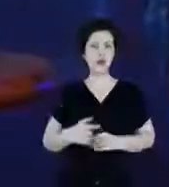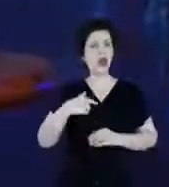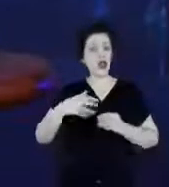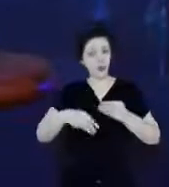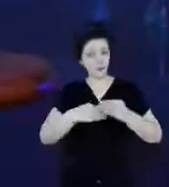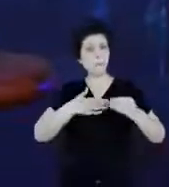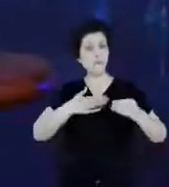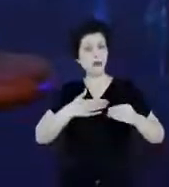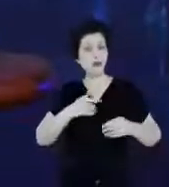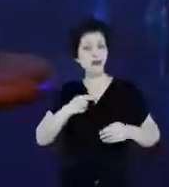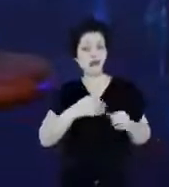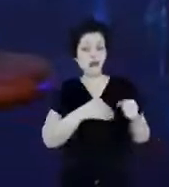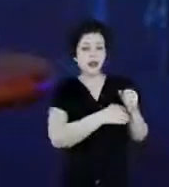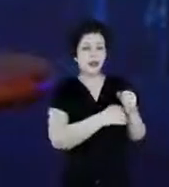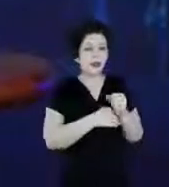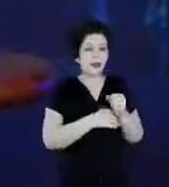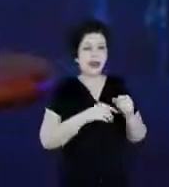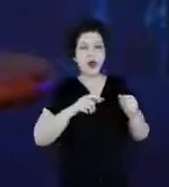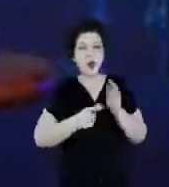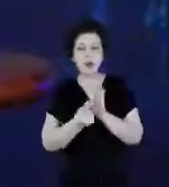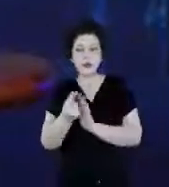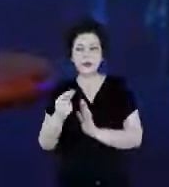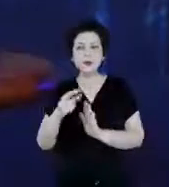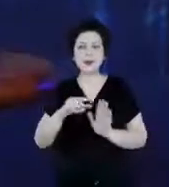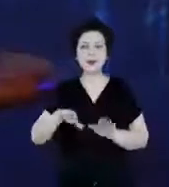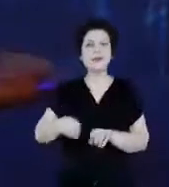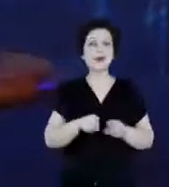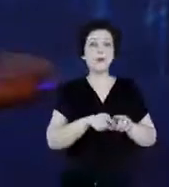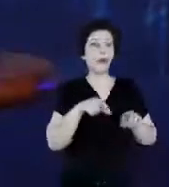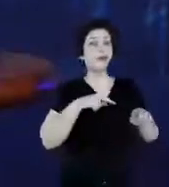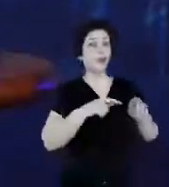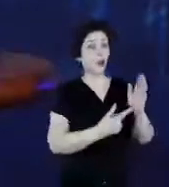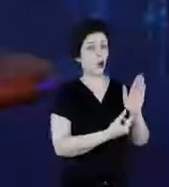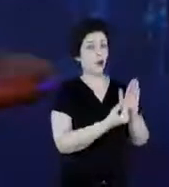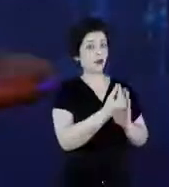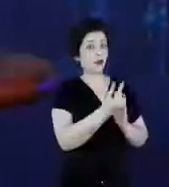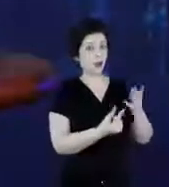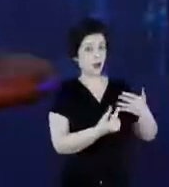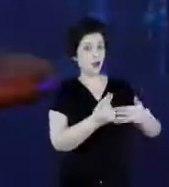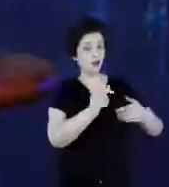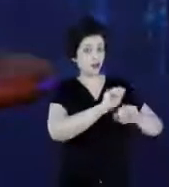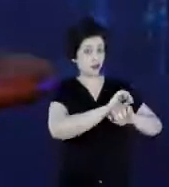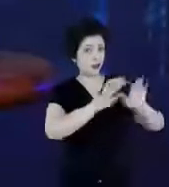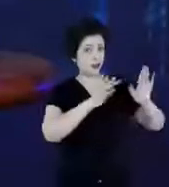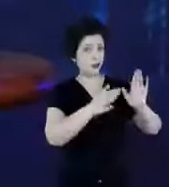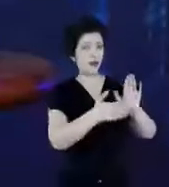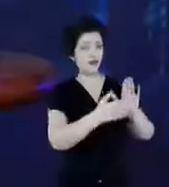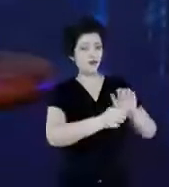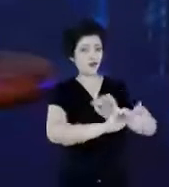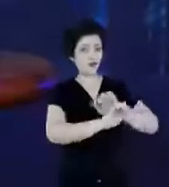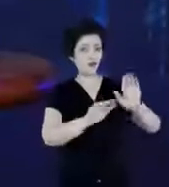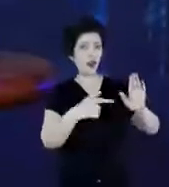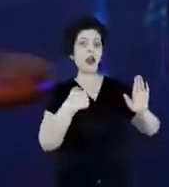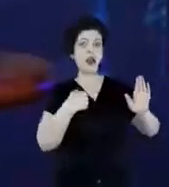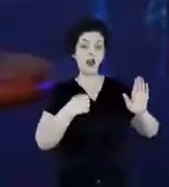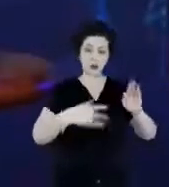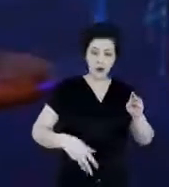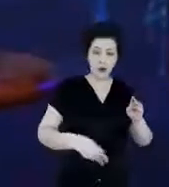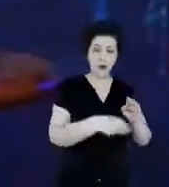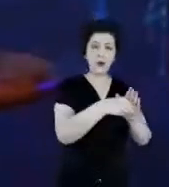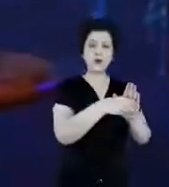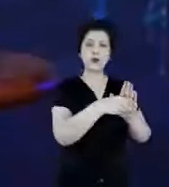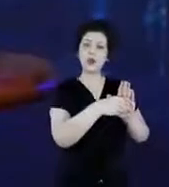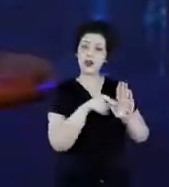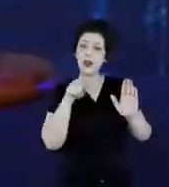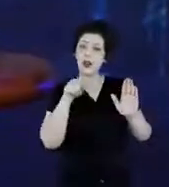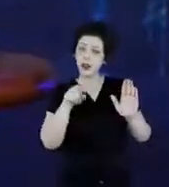orçamento secreto aí, mas tem orçamento também transparente. E esse foi uma emenda que eu coloquei no IFCE do estado